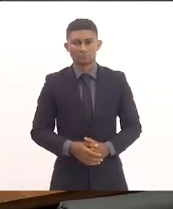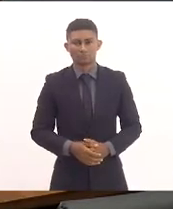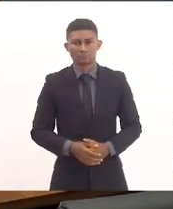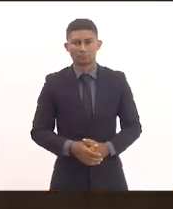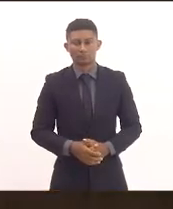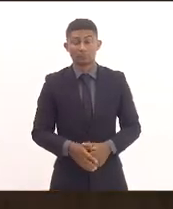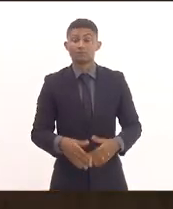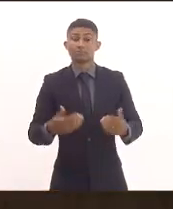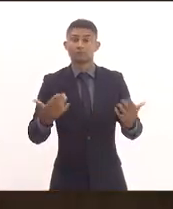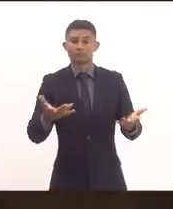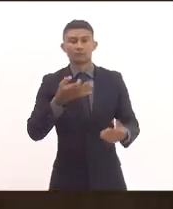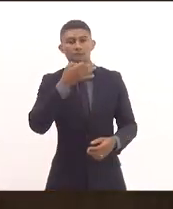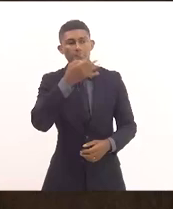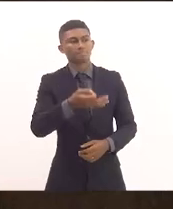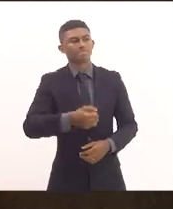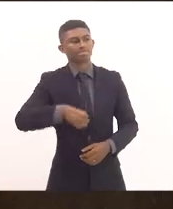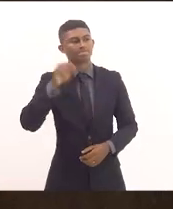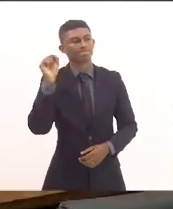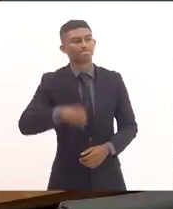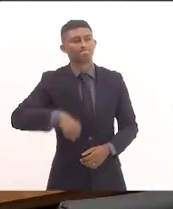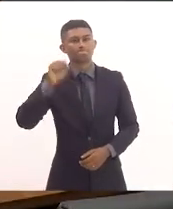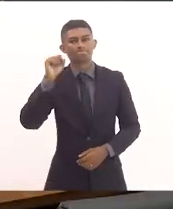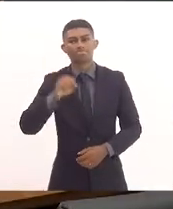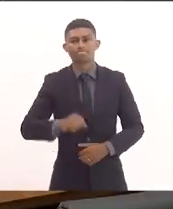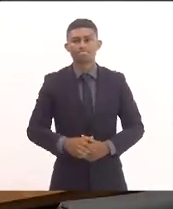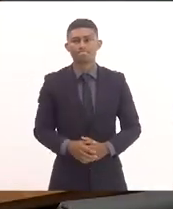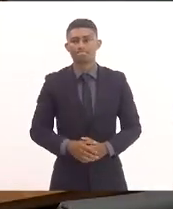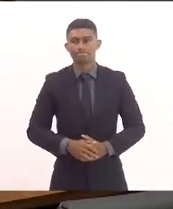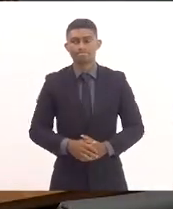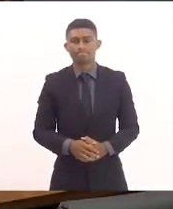Parecer favorável, presidente.